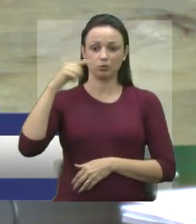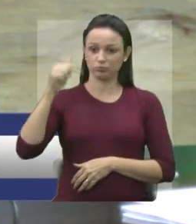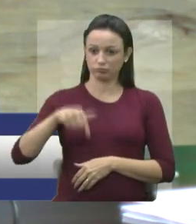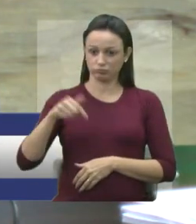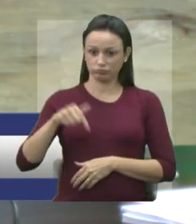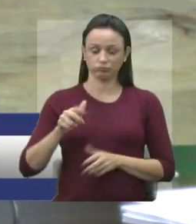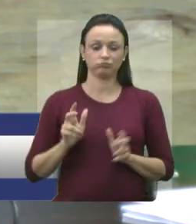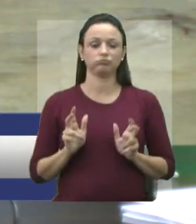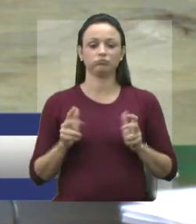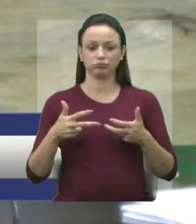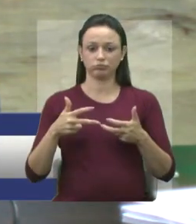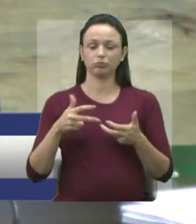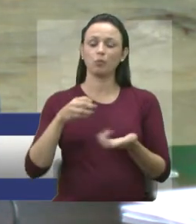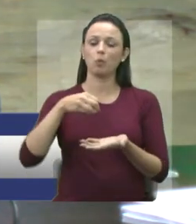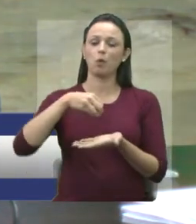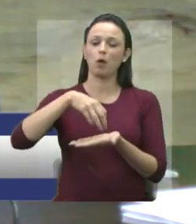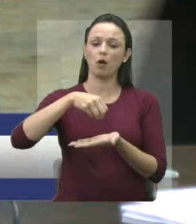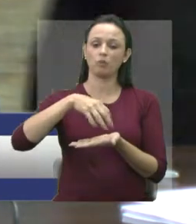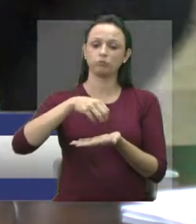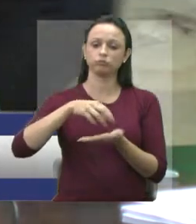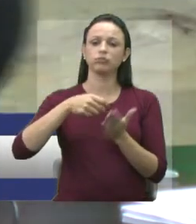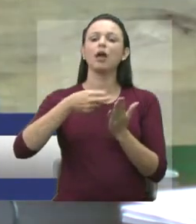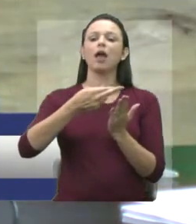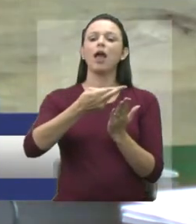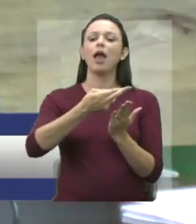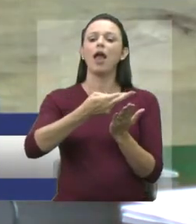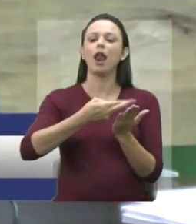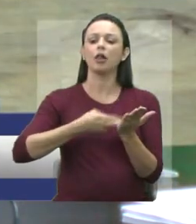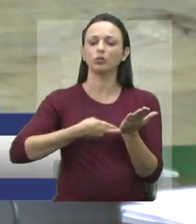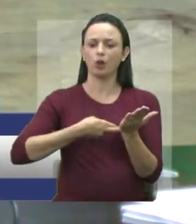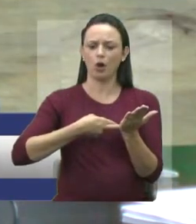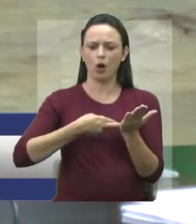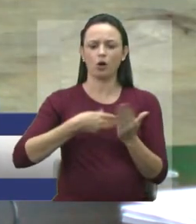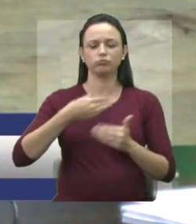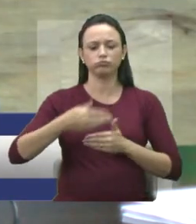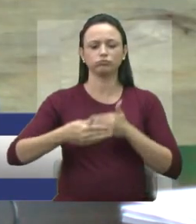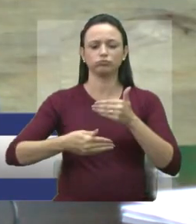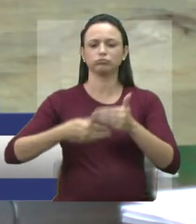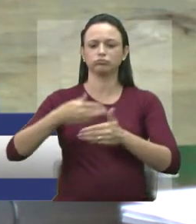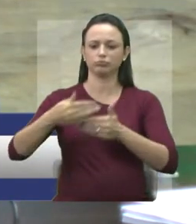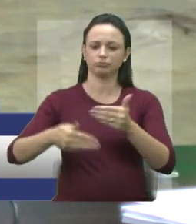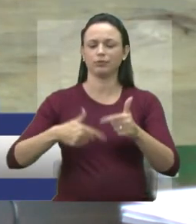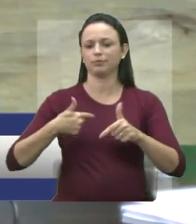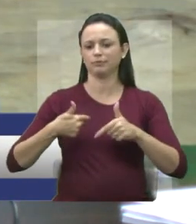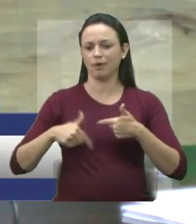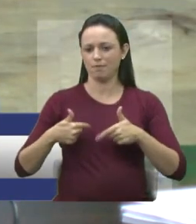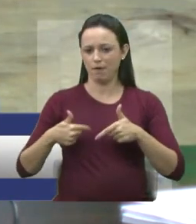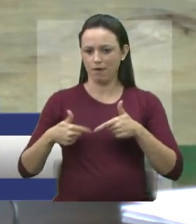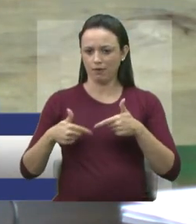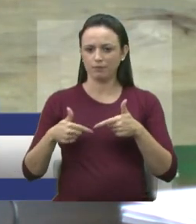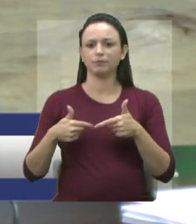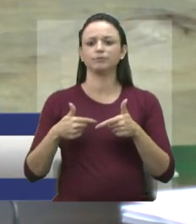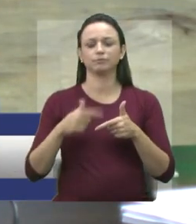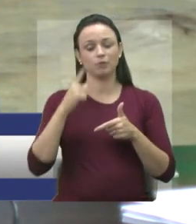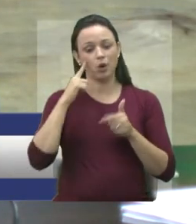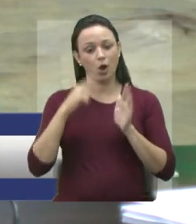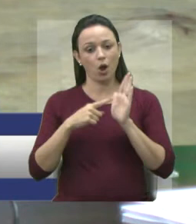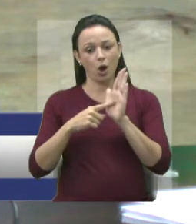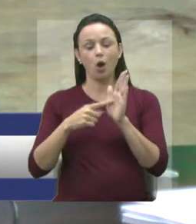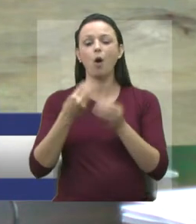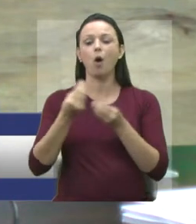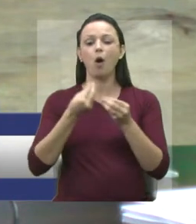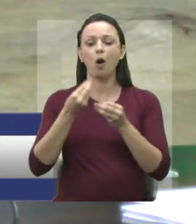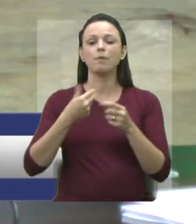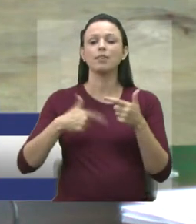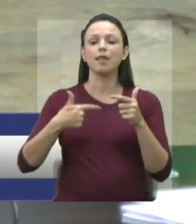Legislativa cópias dos relatórios periódicos das atividades, visando a prestação de contas sobre